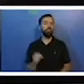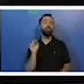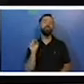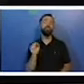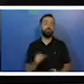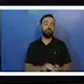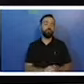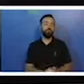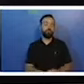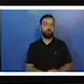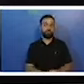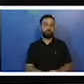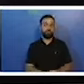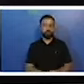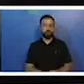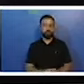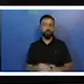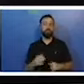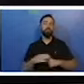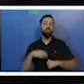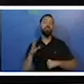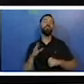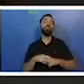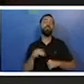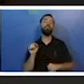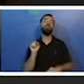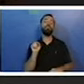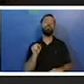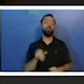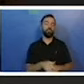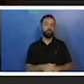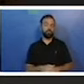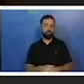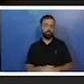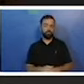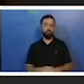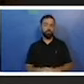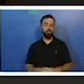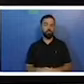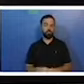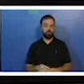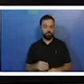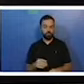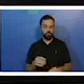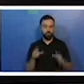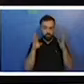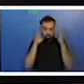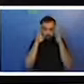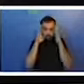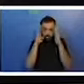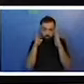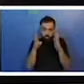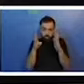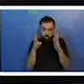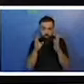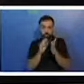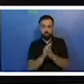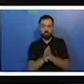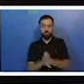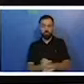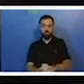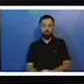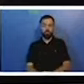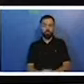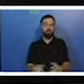um aula tem que ter um objetivo a gente tem que melhorar alguma coisa com aquela aula né então um primeiro objetivo é concentração né ele vai passar de muita